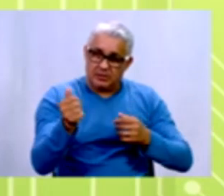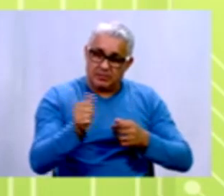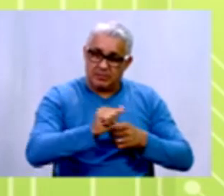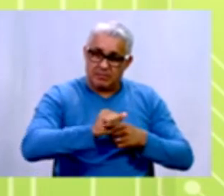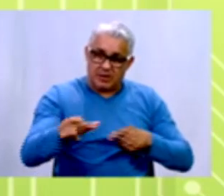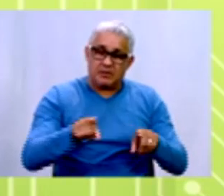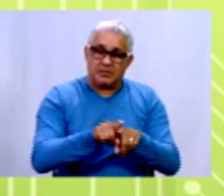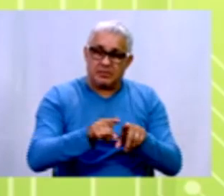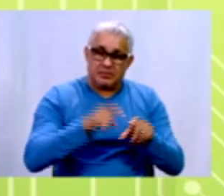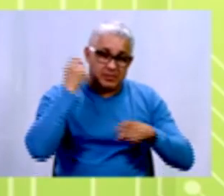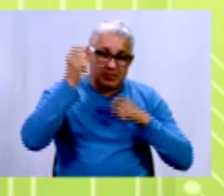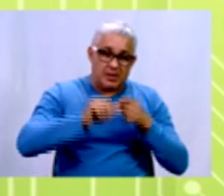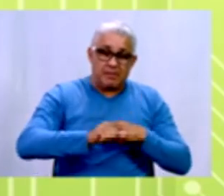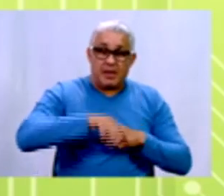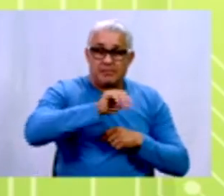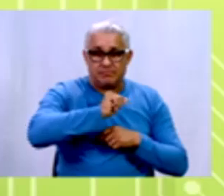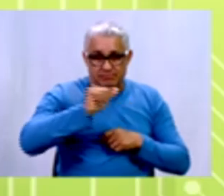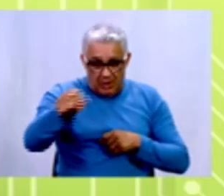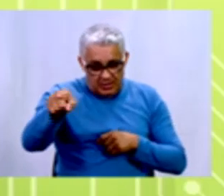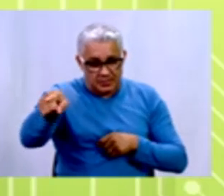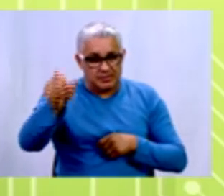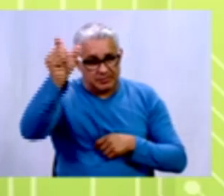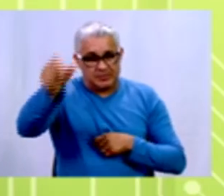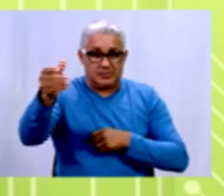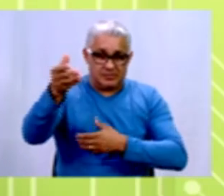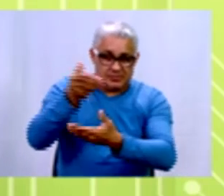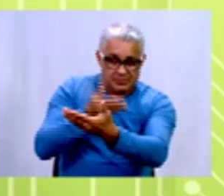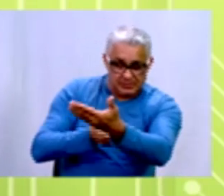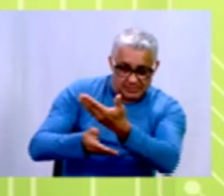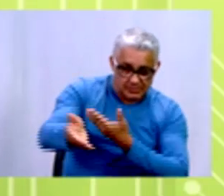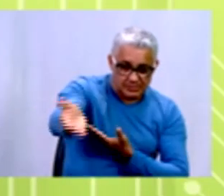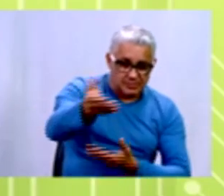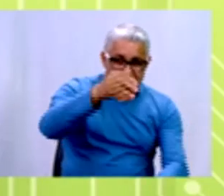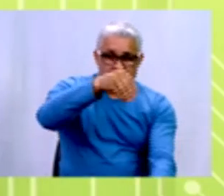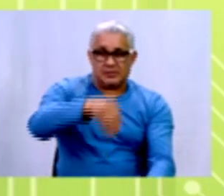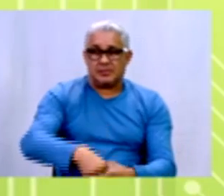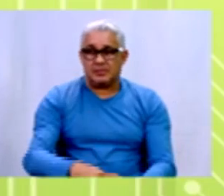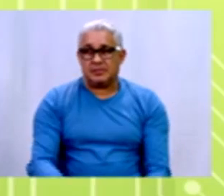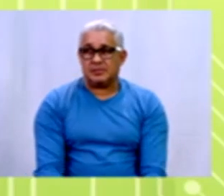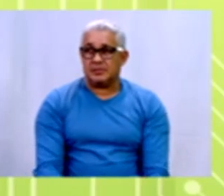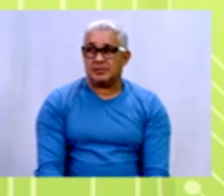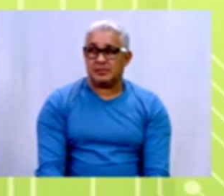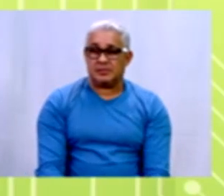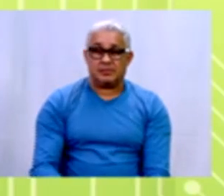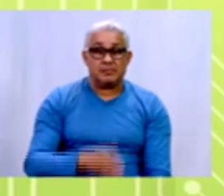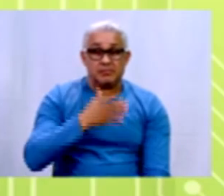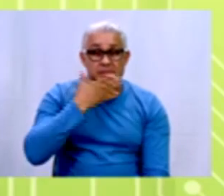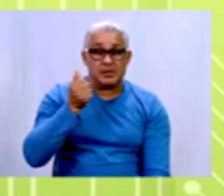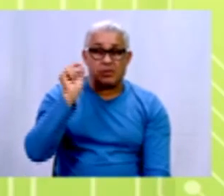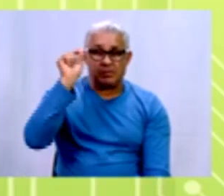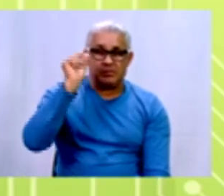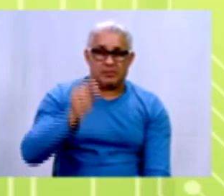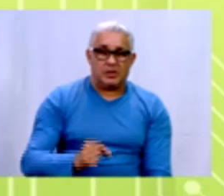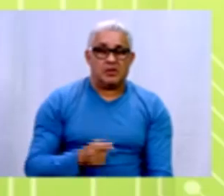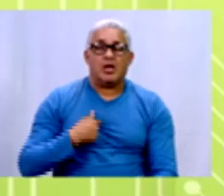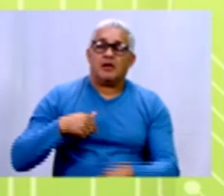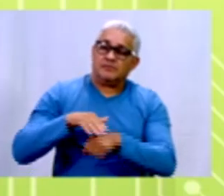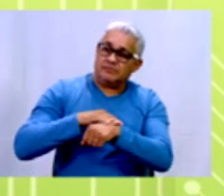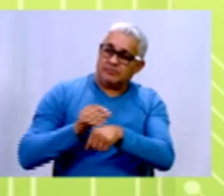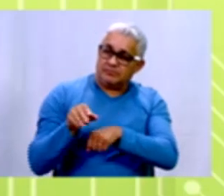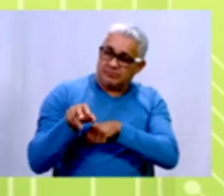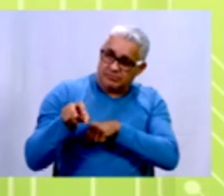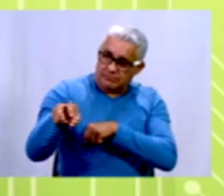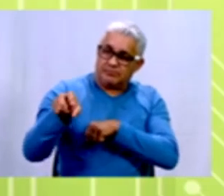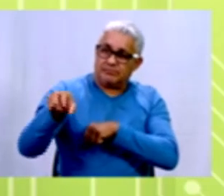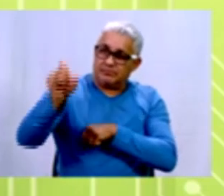mais preocupado com a interação propriamente dito. Então é muito melhor eu conversar com o meu